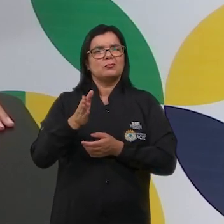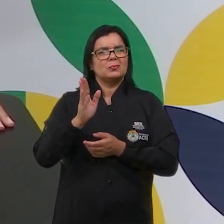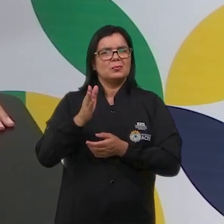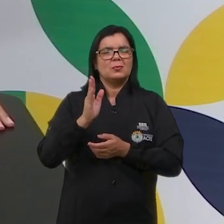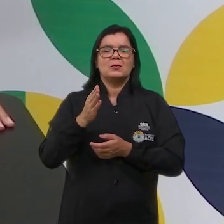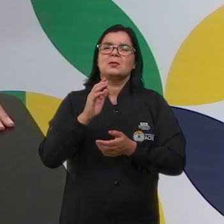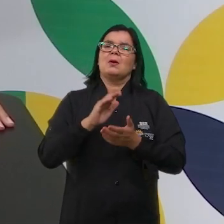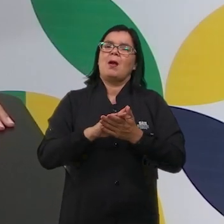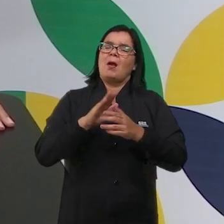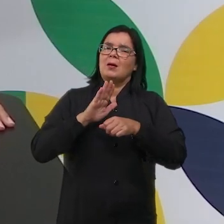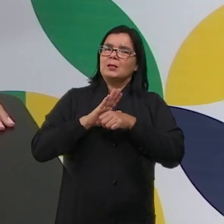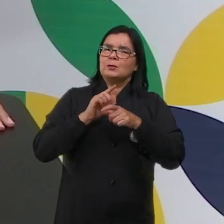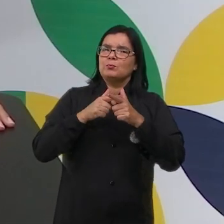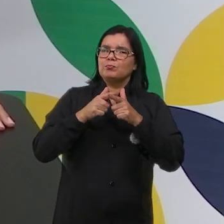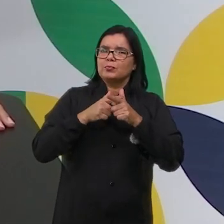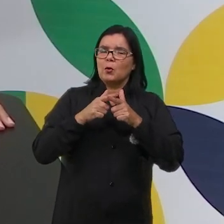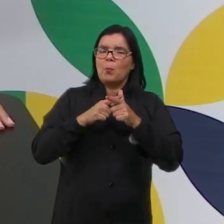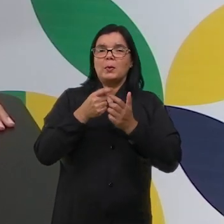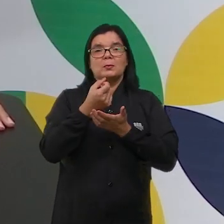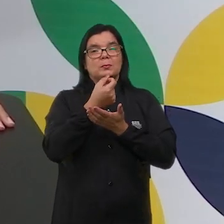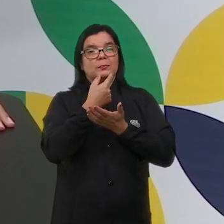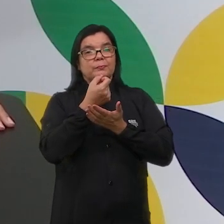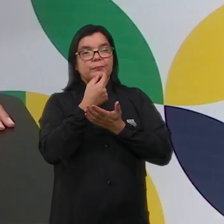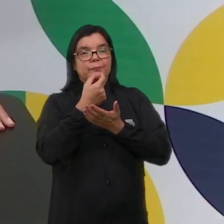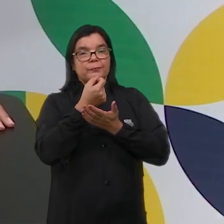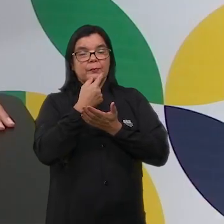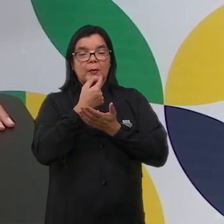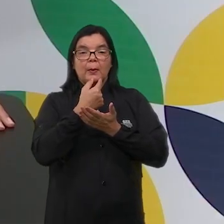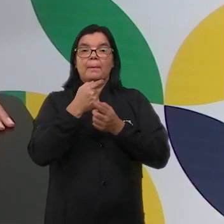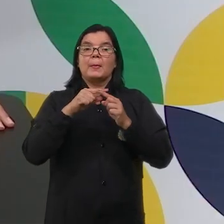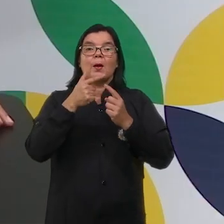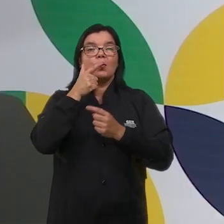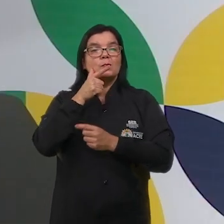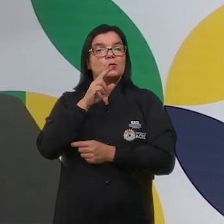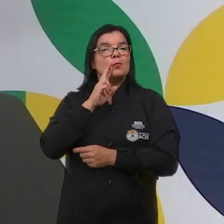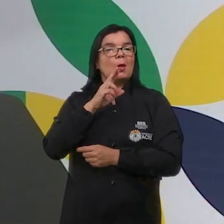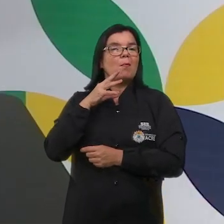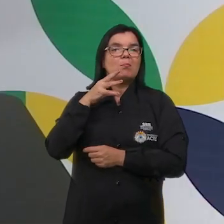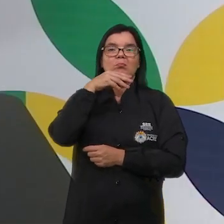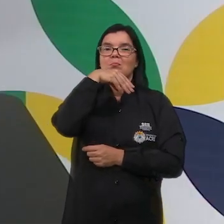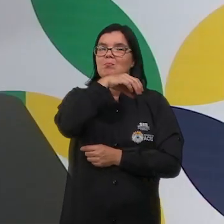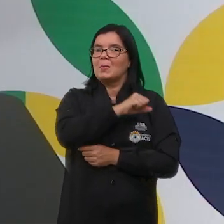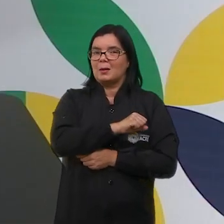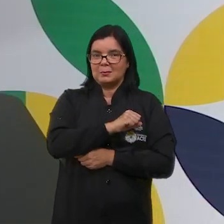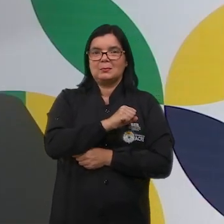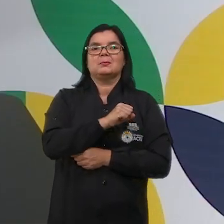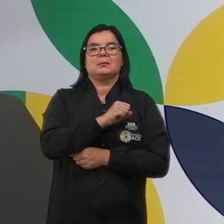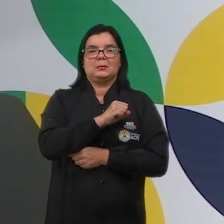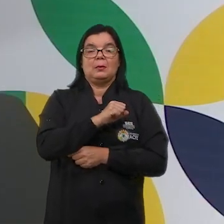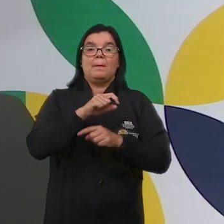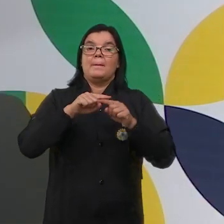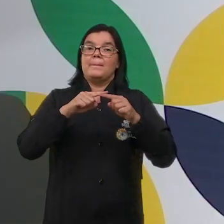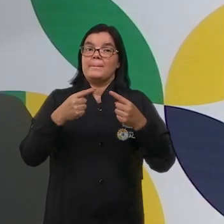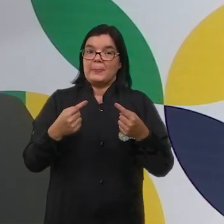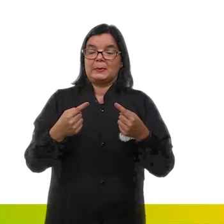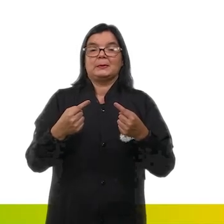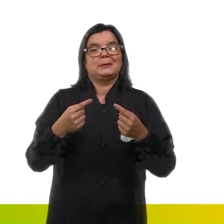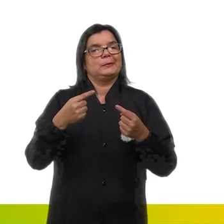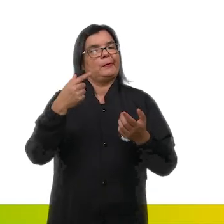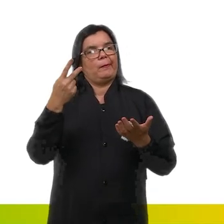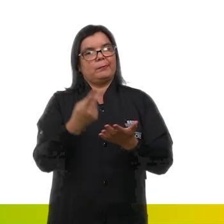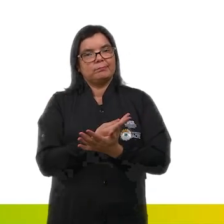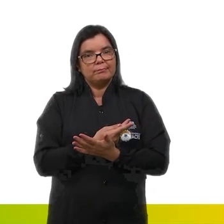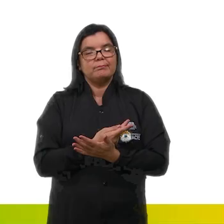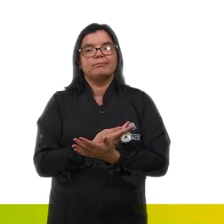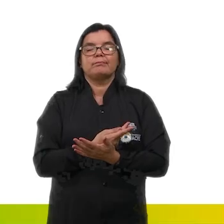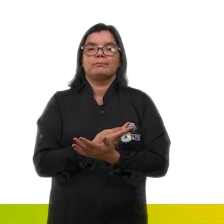a interferência farmacológica, o recurso farmacológico para ter um resultado melhor, só que de forma ilegal, tá bom?